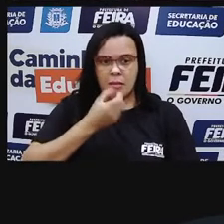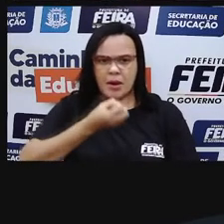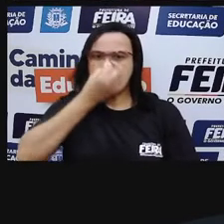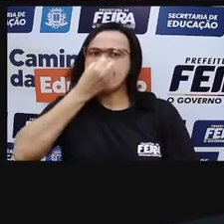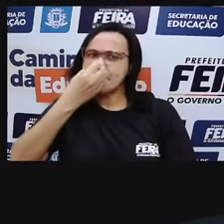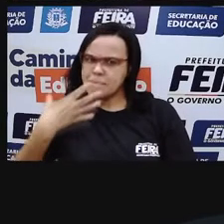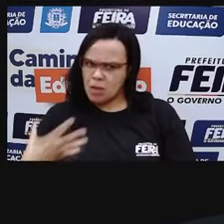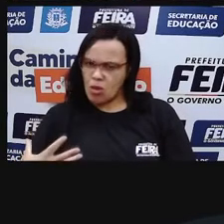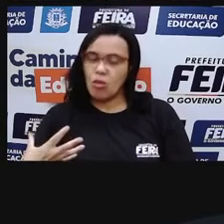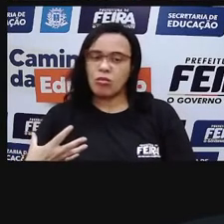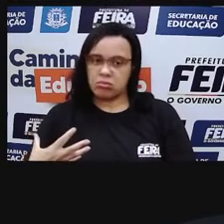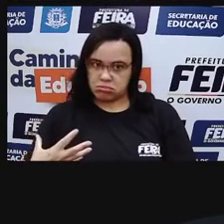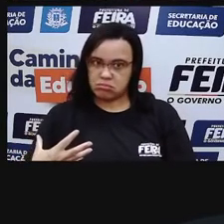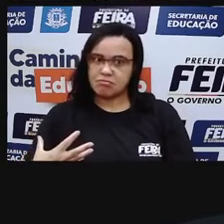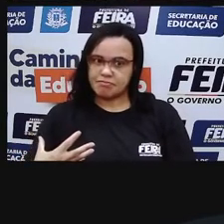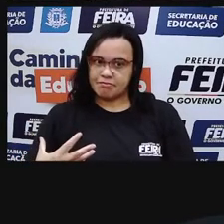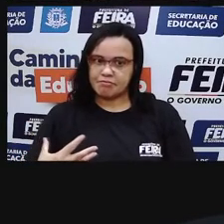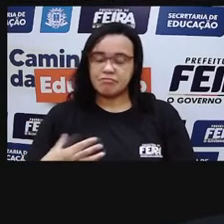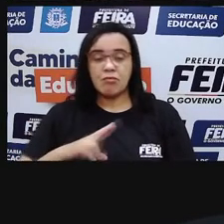tem